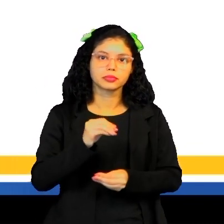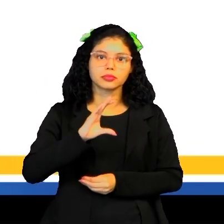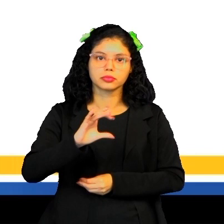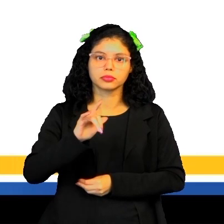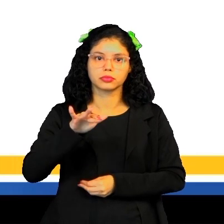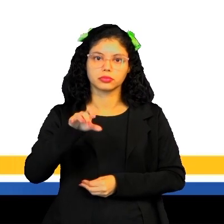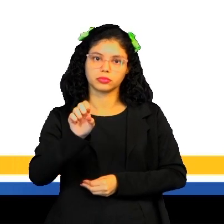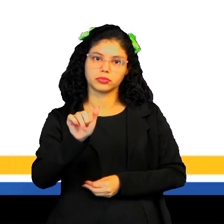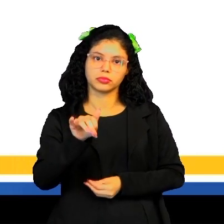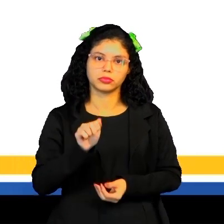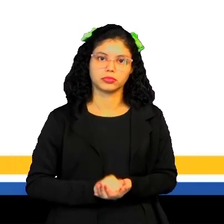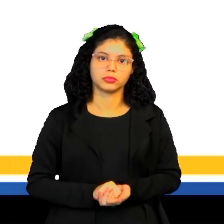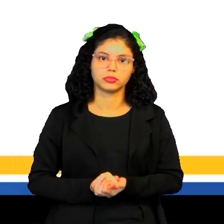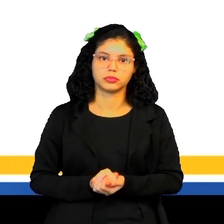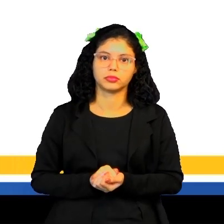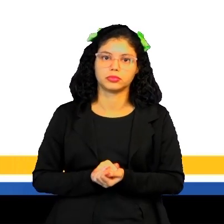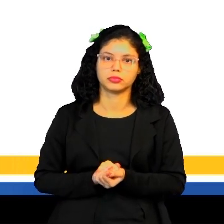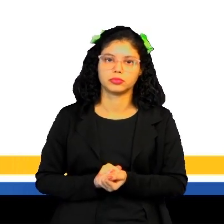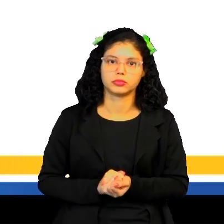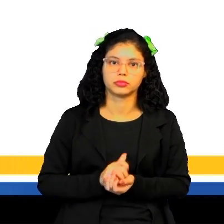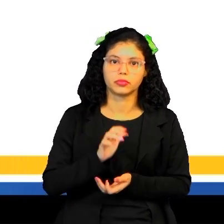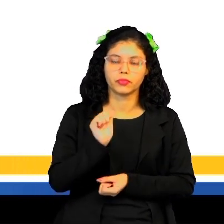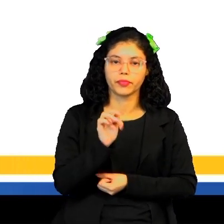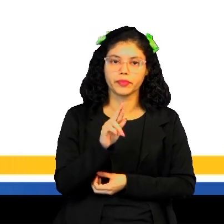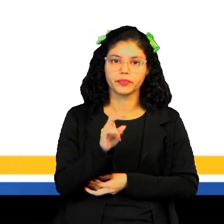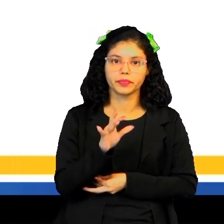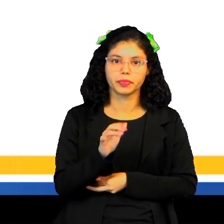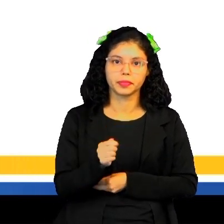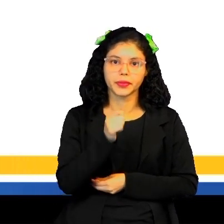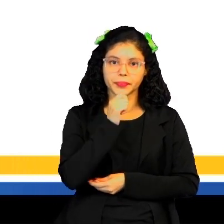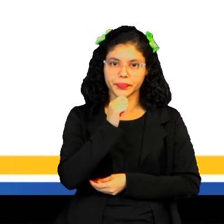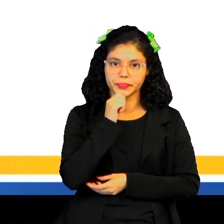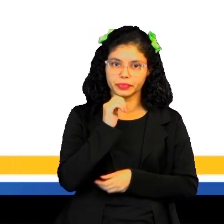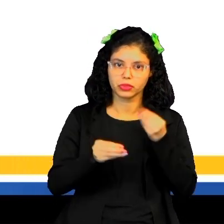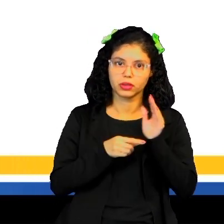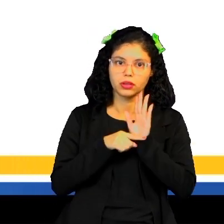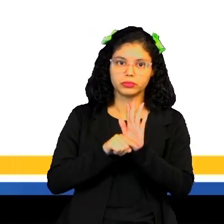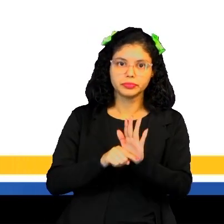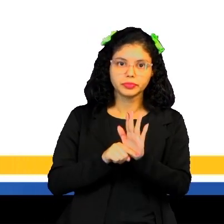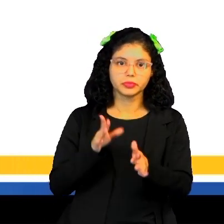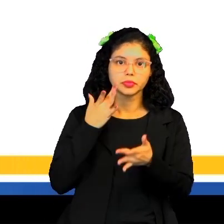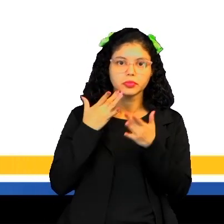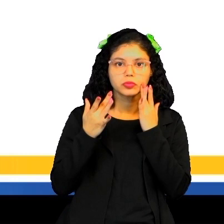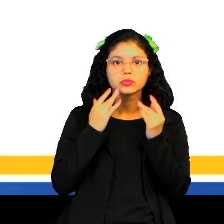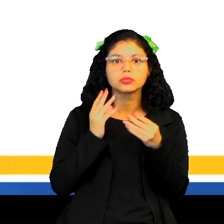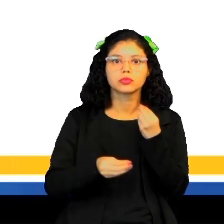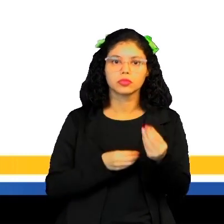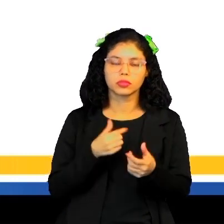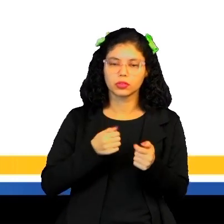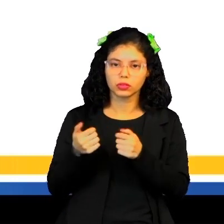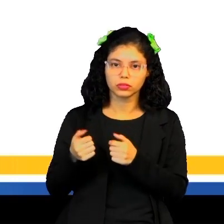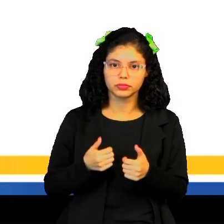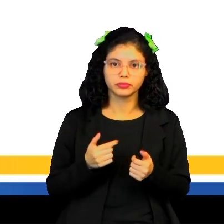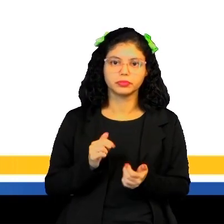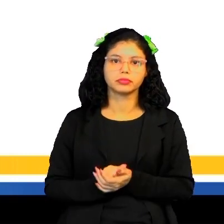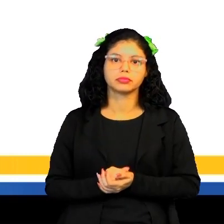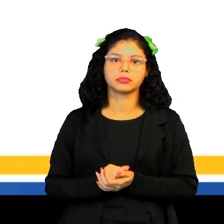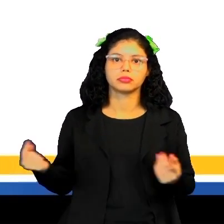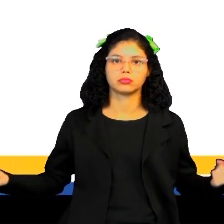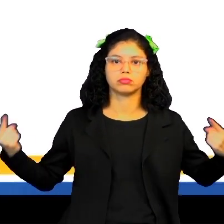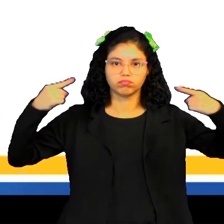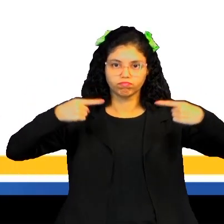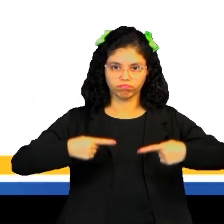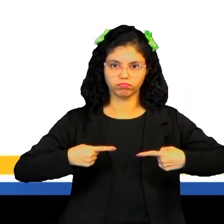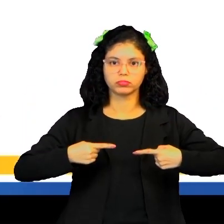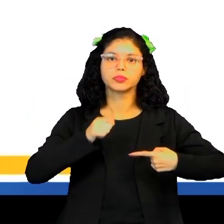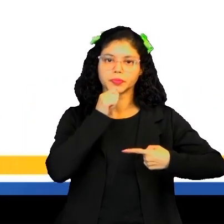Coliseu, né, o mais importante, o anfiteatro, que servia, né, tanto para apresentações teatrais como para jogos dos gladiadores, né, possibilitando